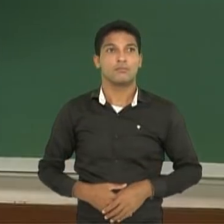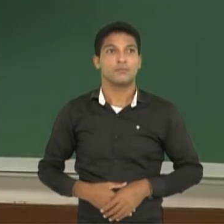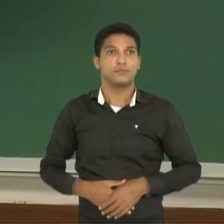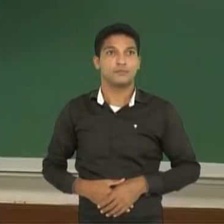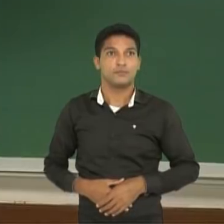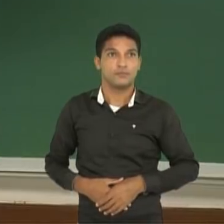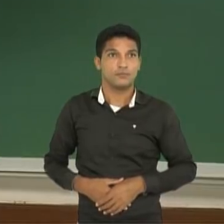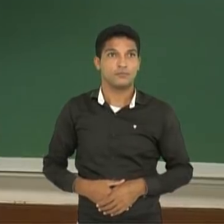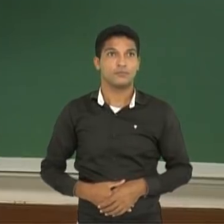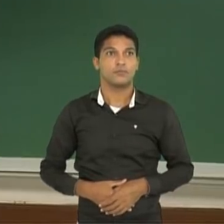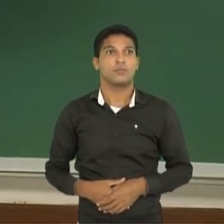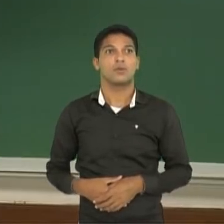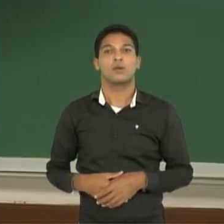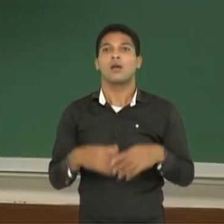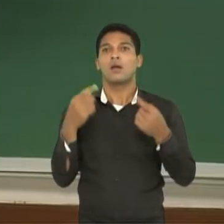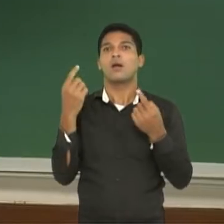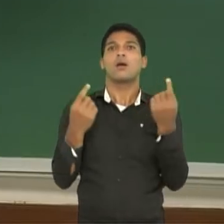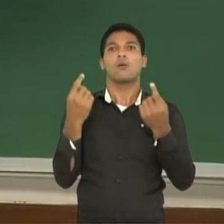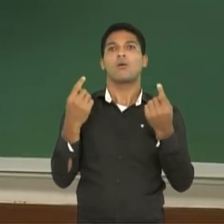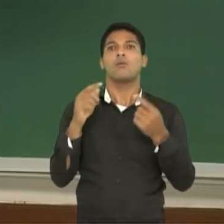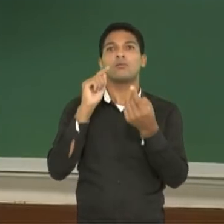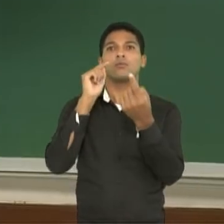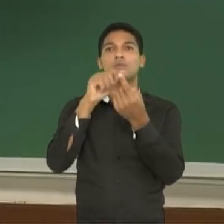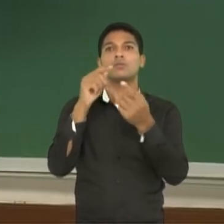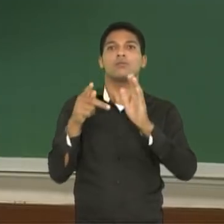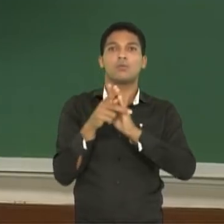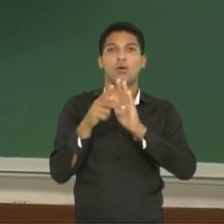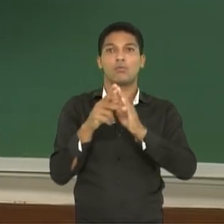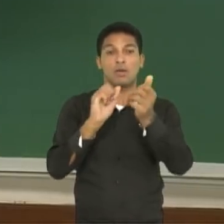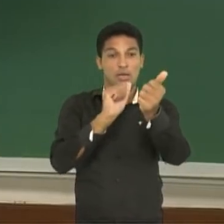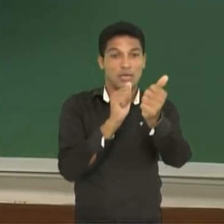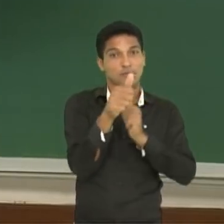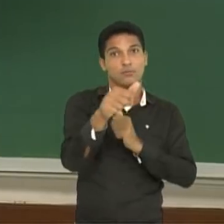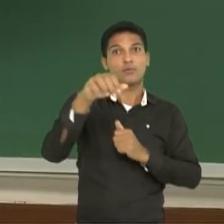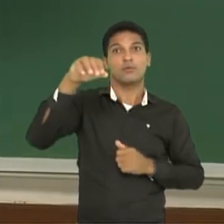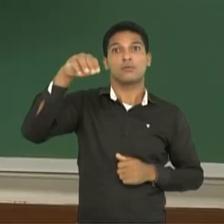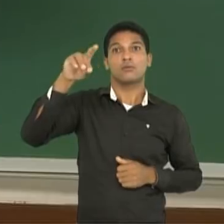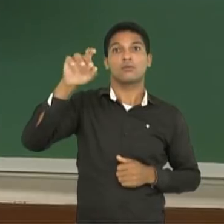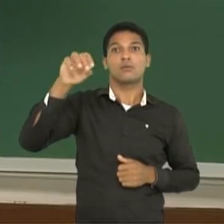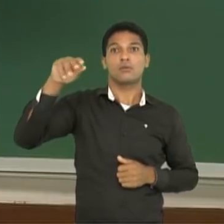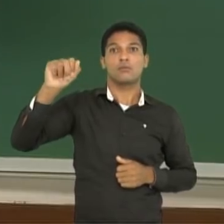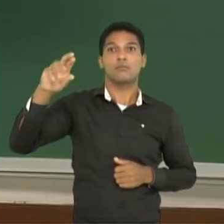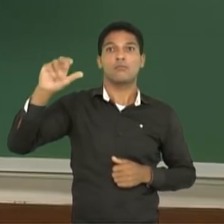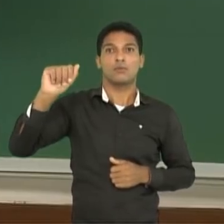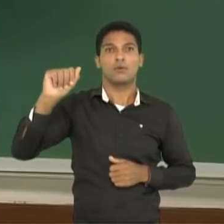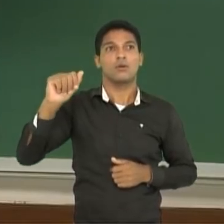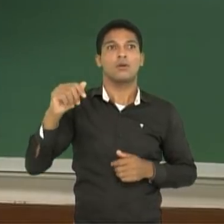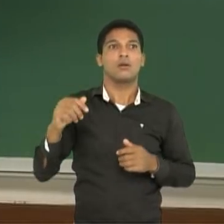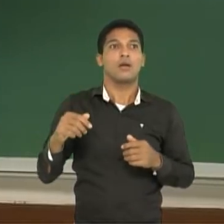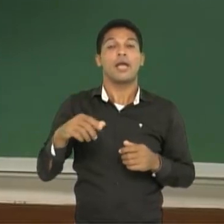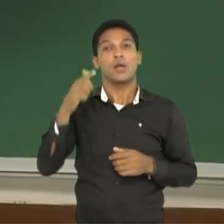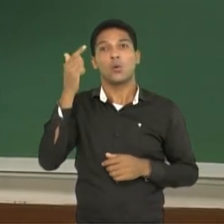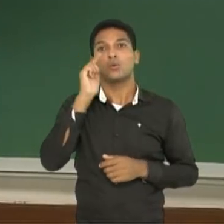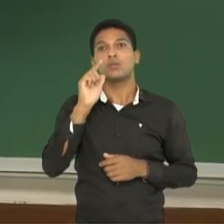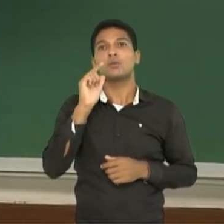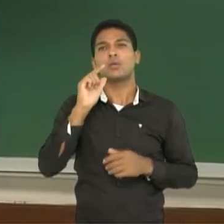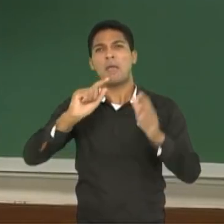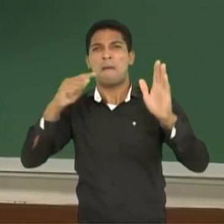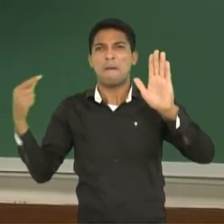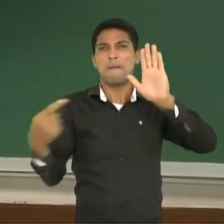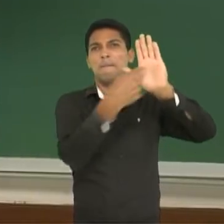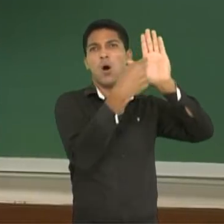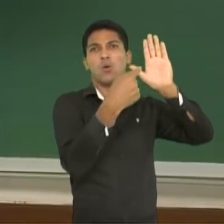então? Qual é então o objetivo dos esportes de marca? É exatamente o de estabelecer uma marca.